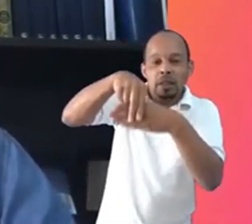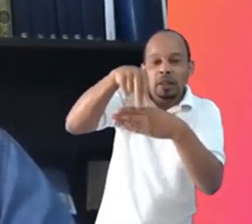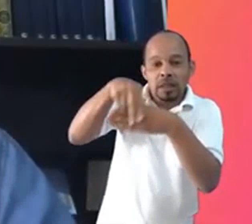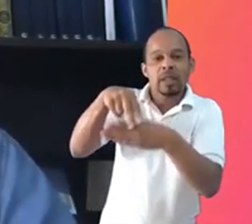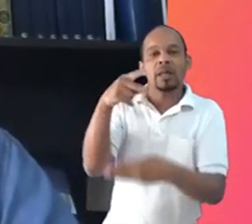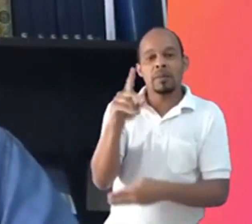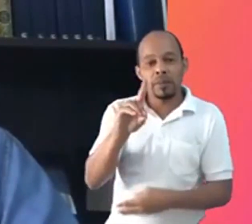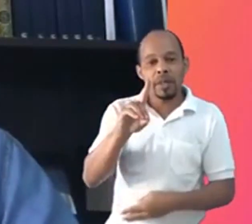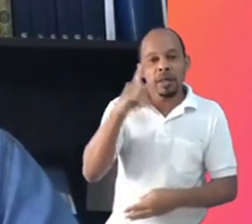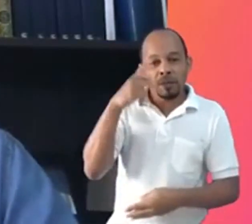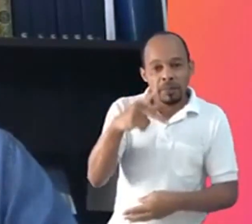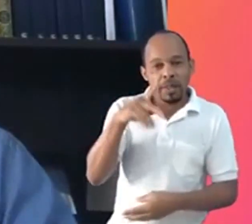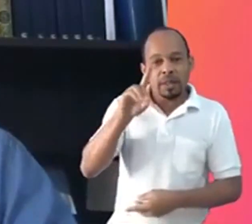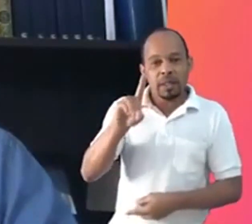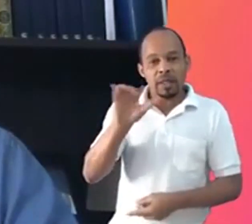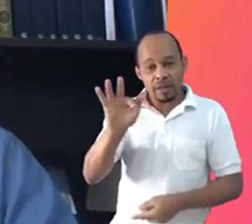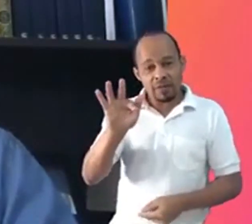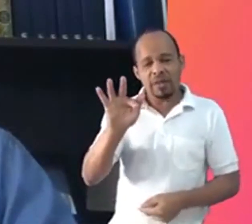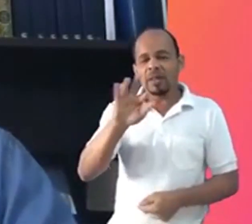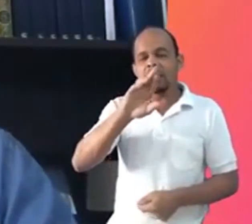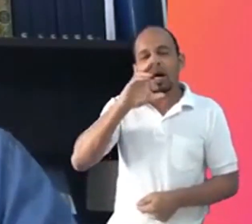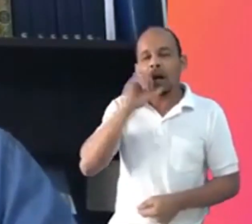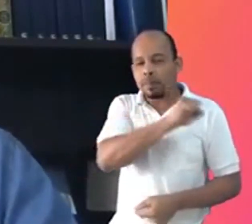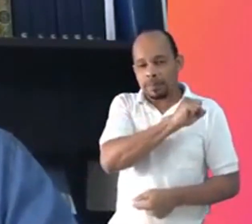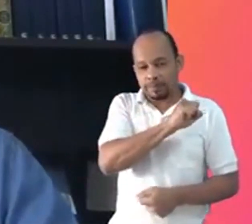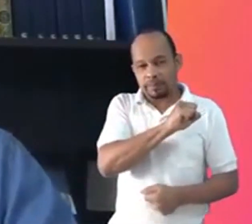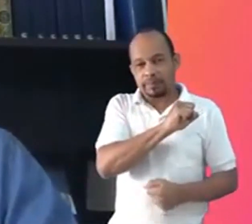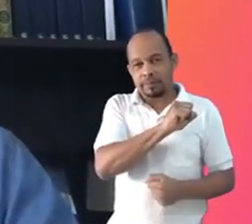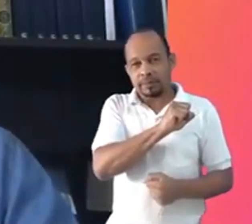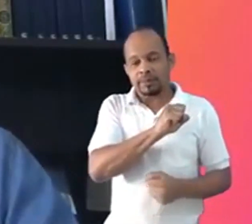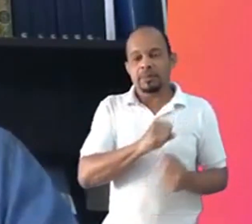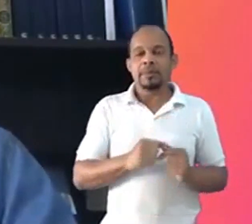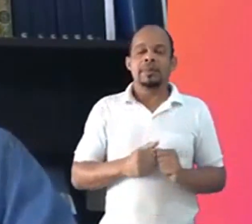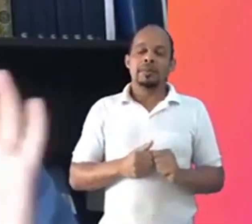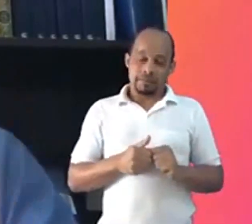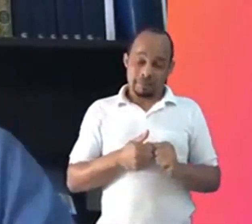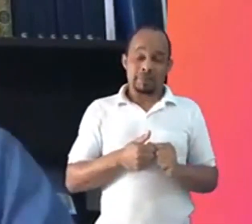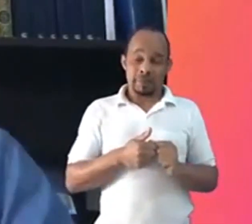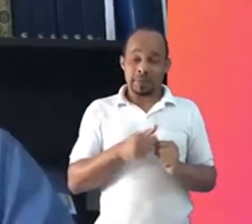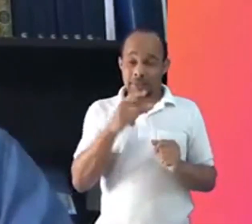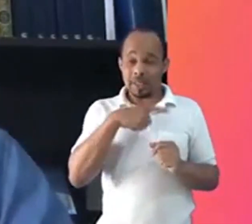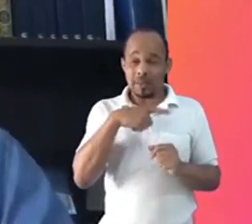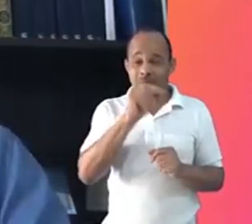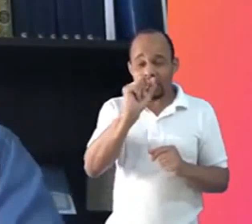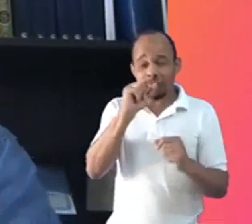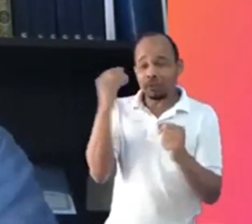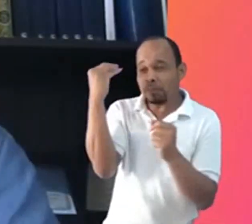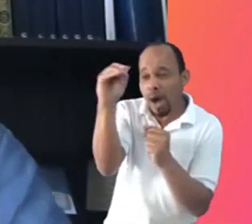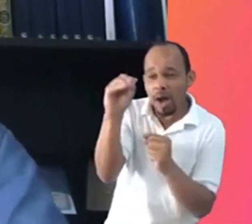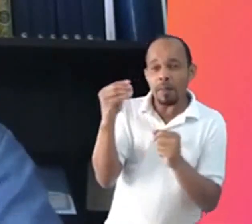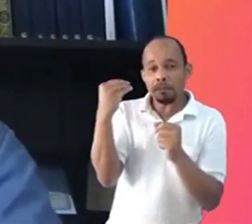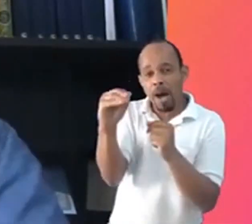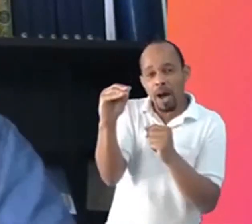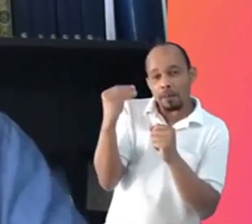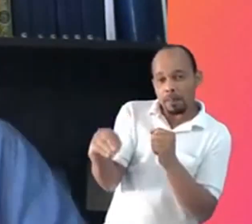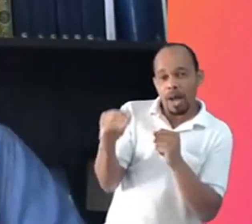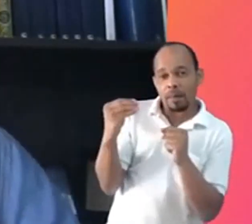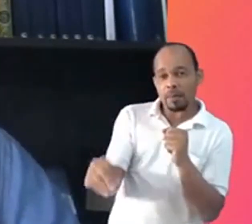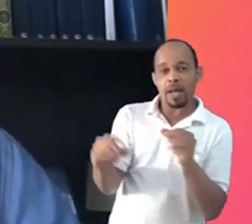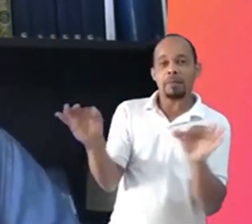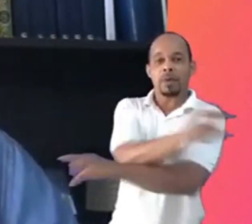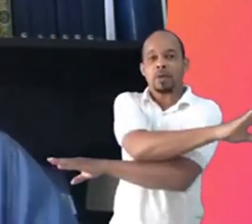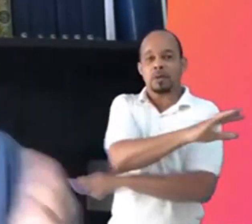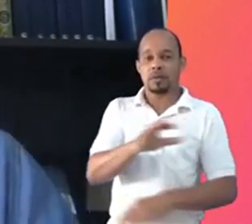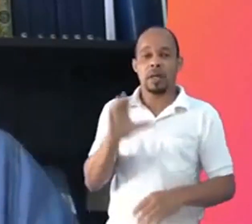os PDFs nas caixinhas que ela vai te pedir, né? Assim que você apertar um botão, vai abrir uma caixinha e você não consegue mandar enquanto